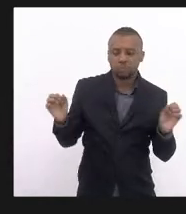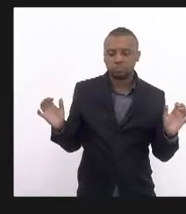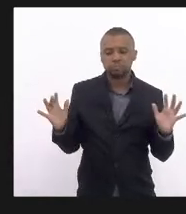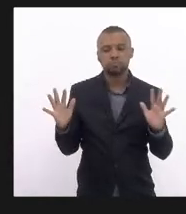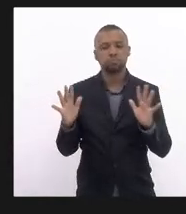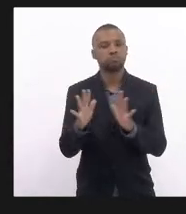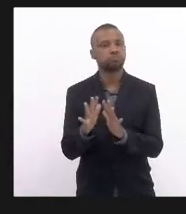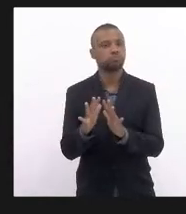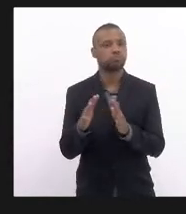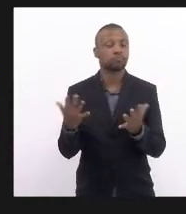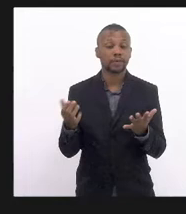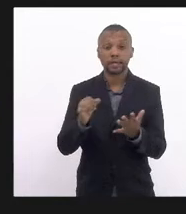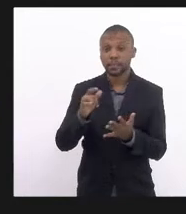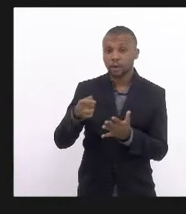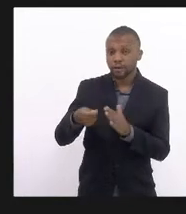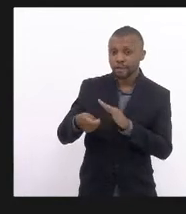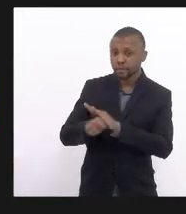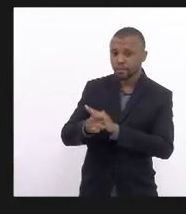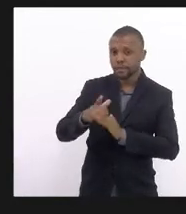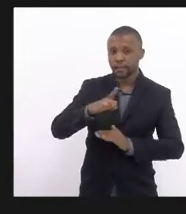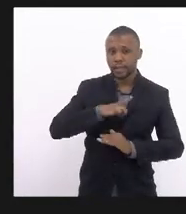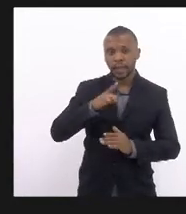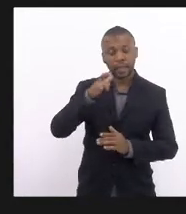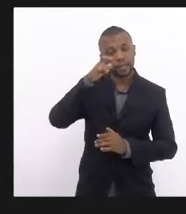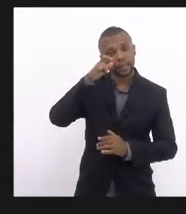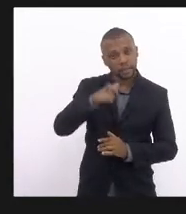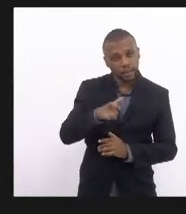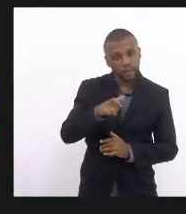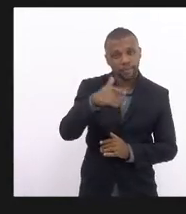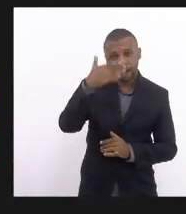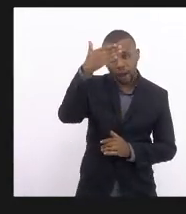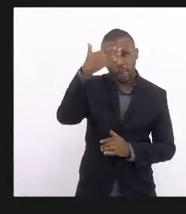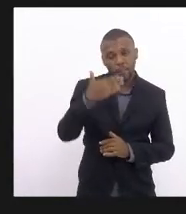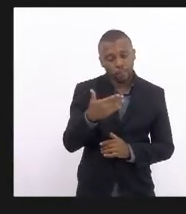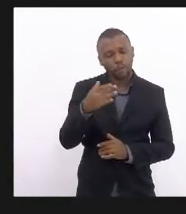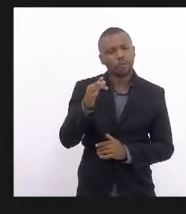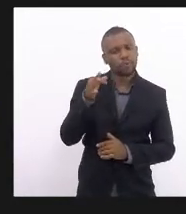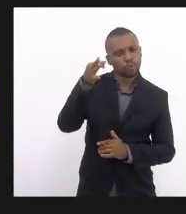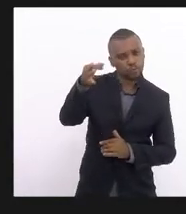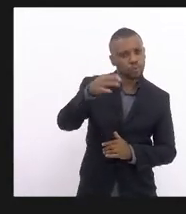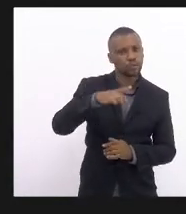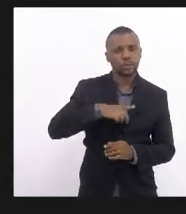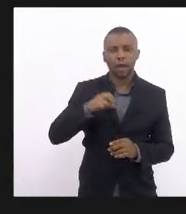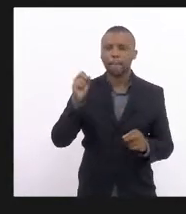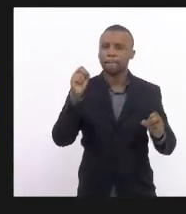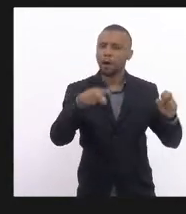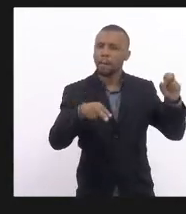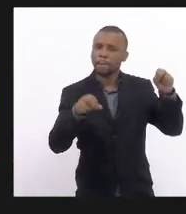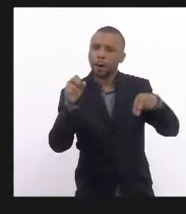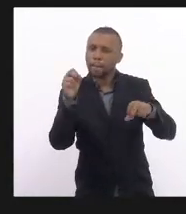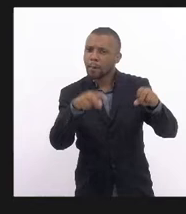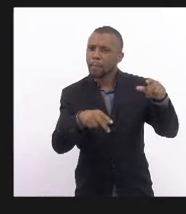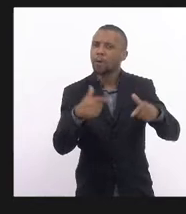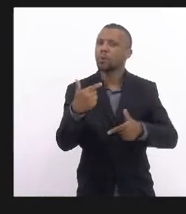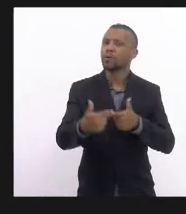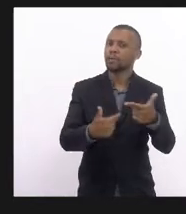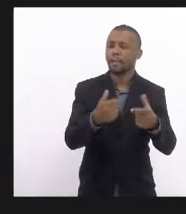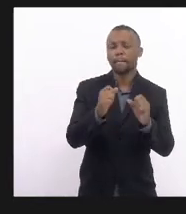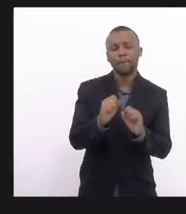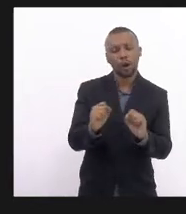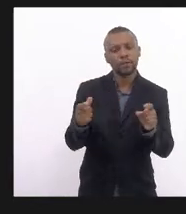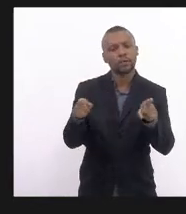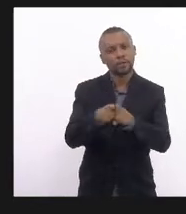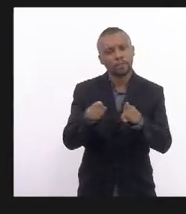o investidor tem interesse ali, de realmente vai constatar que vai gerar empregos, vai ocupar aquela área, pode até, né, fazer o